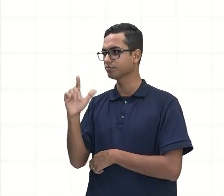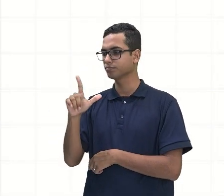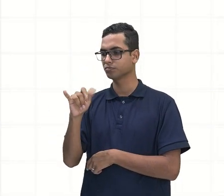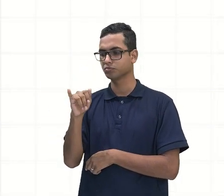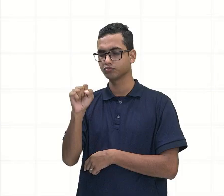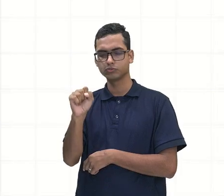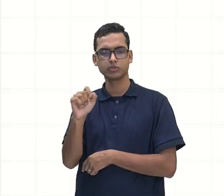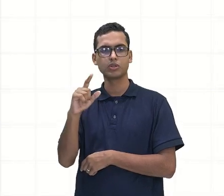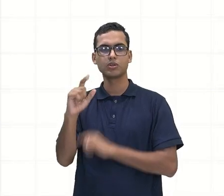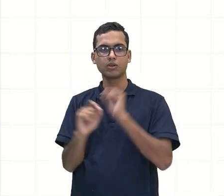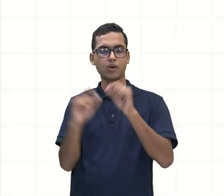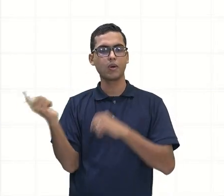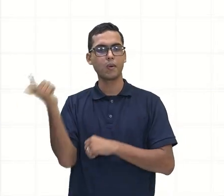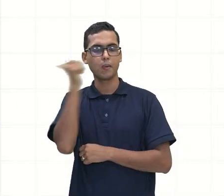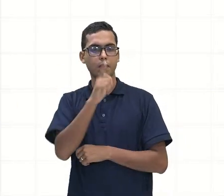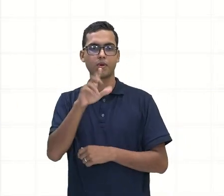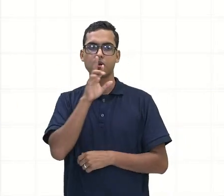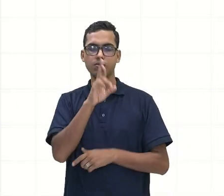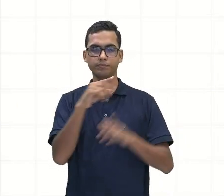8. Correto?